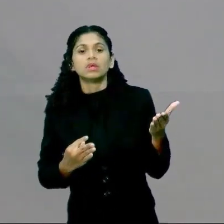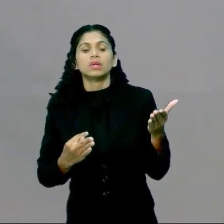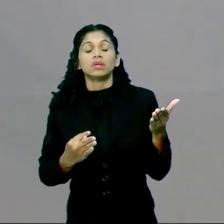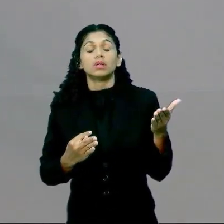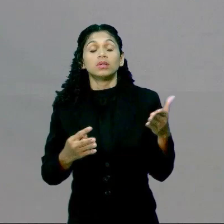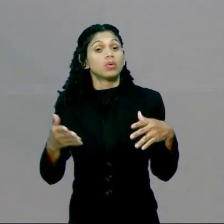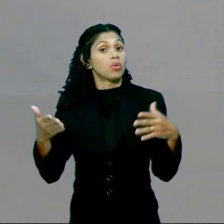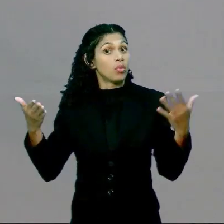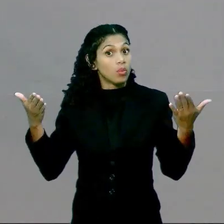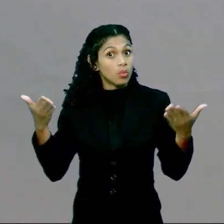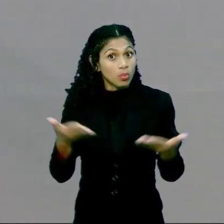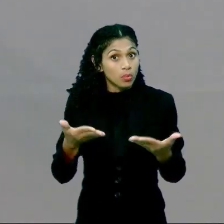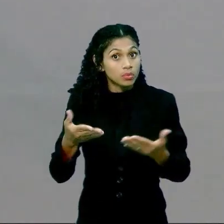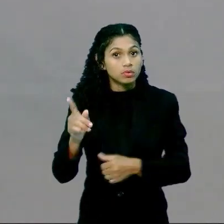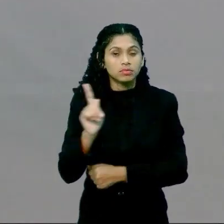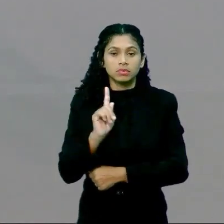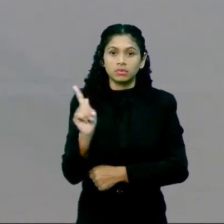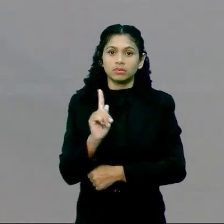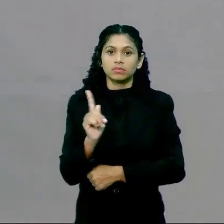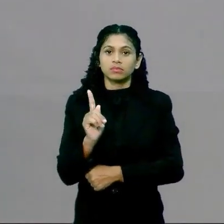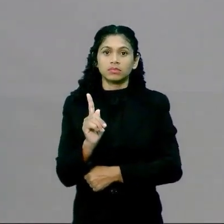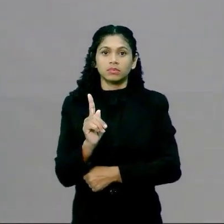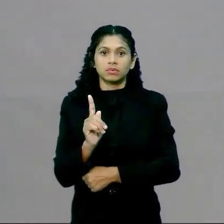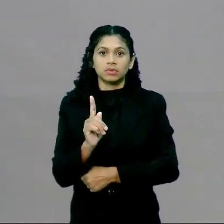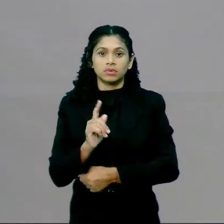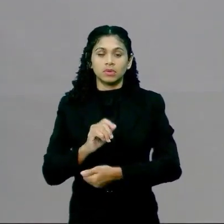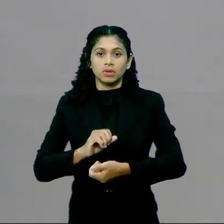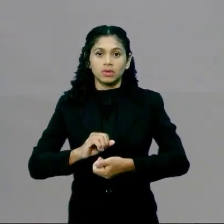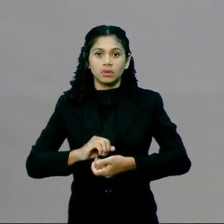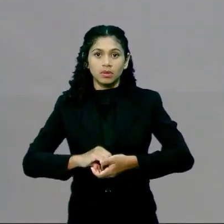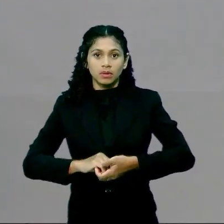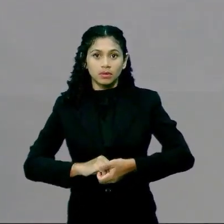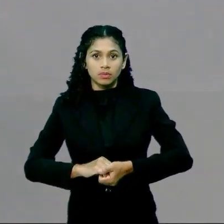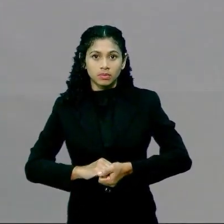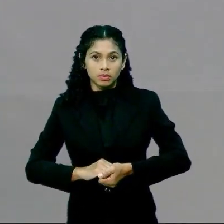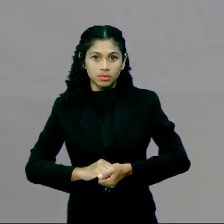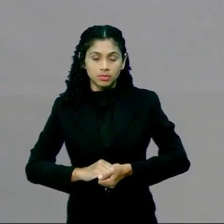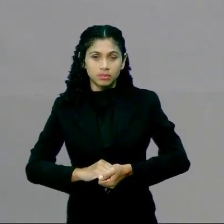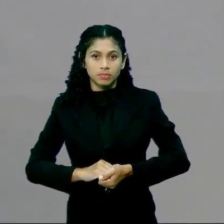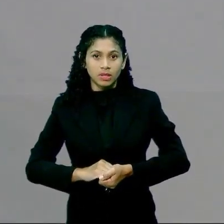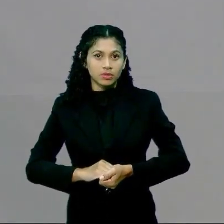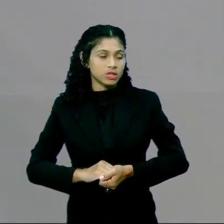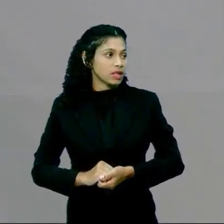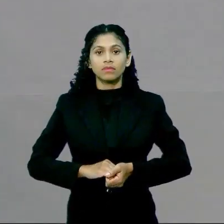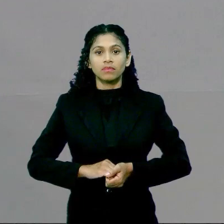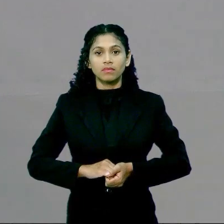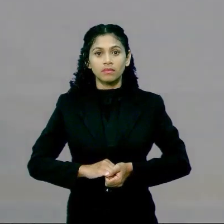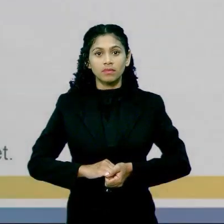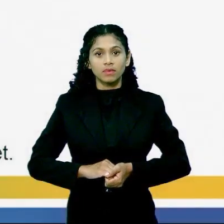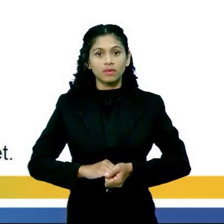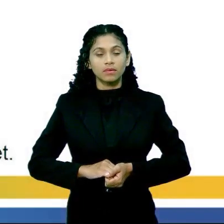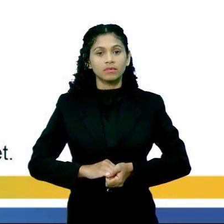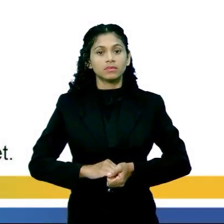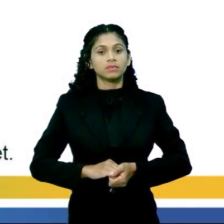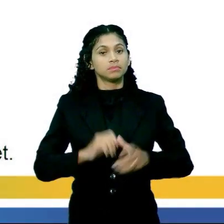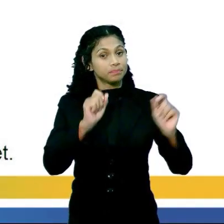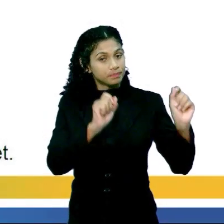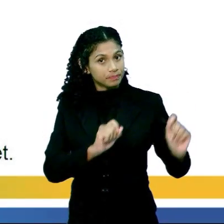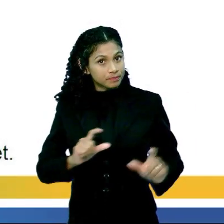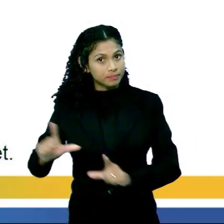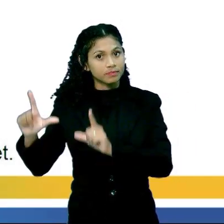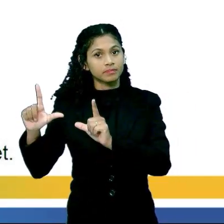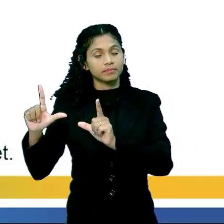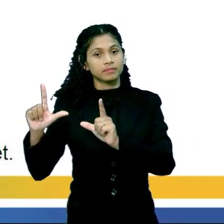para cada série, cada ano, tá, aí da educação básica. Então vamos lá, slide na